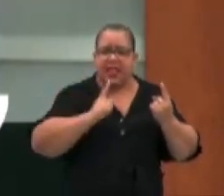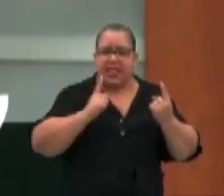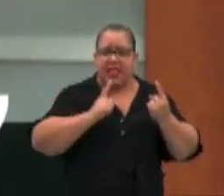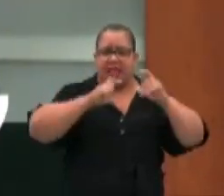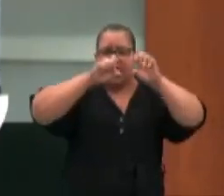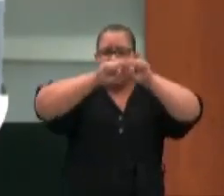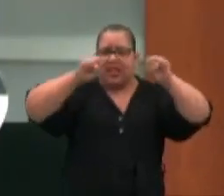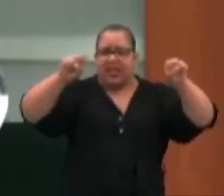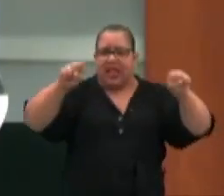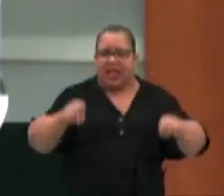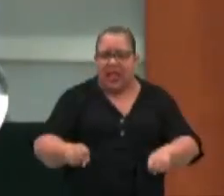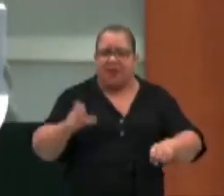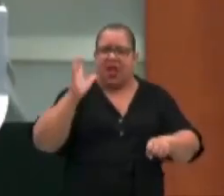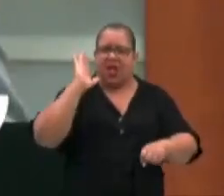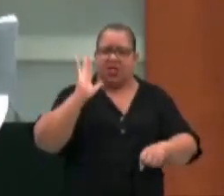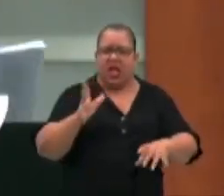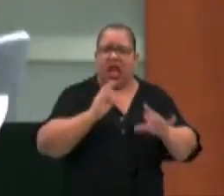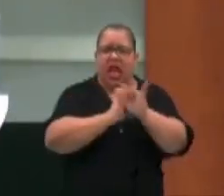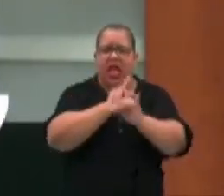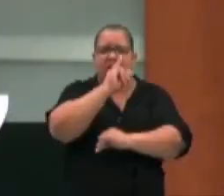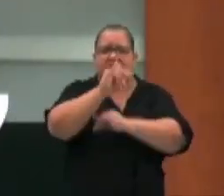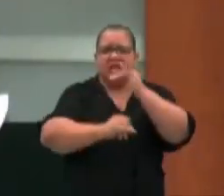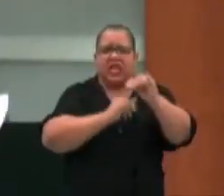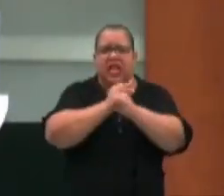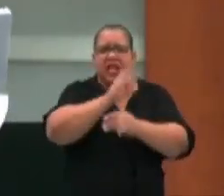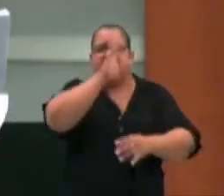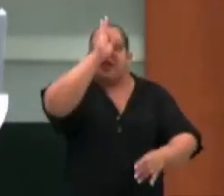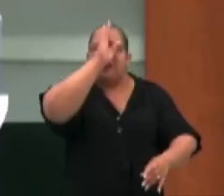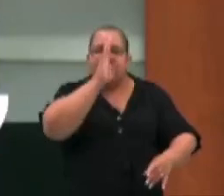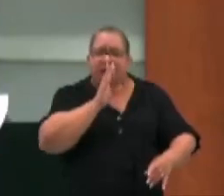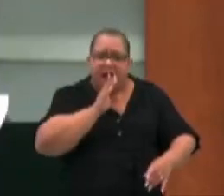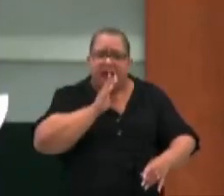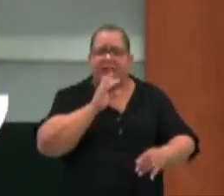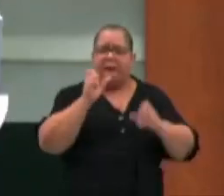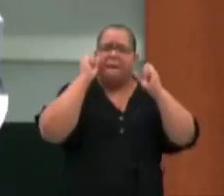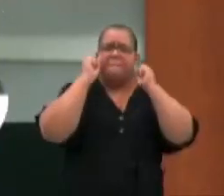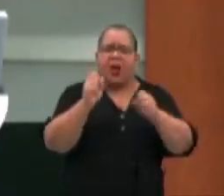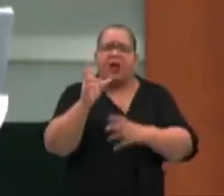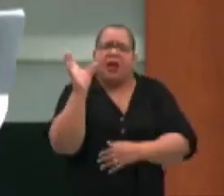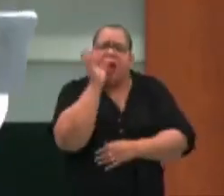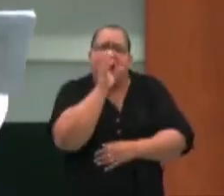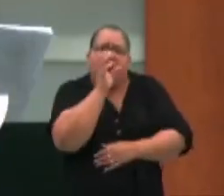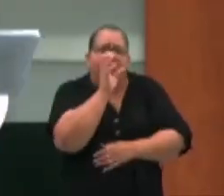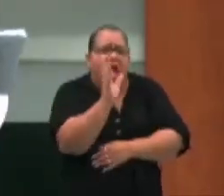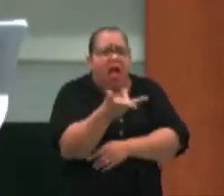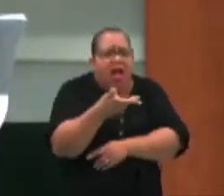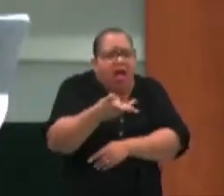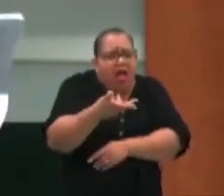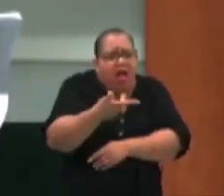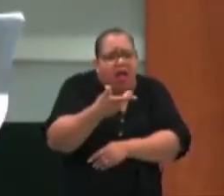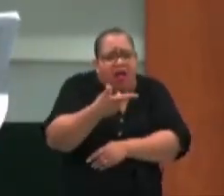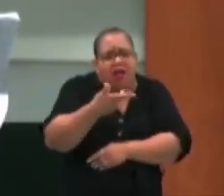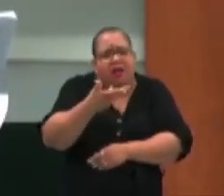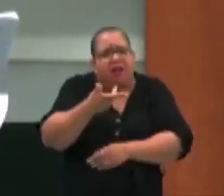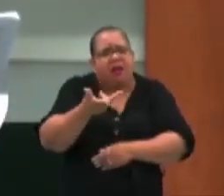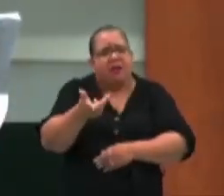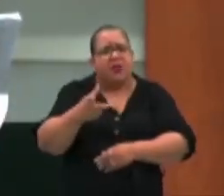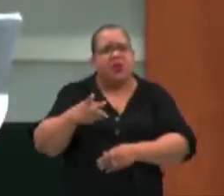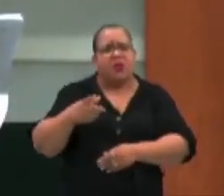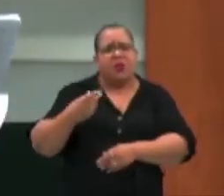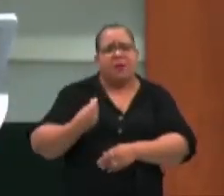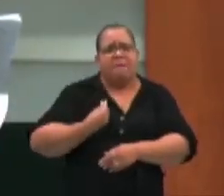já na internet gratuitos, que poderiam agilizar muito e facilitar muito o registro do